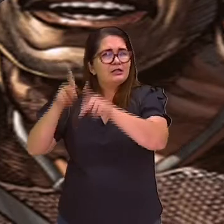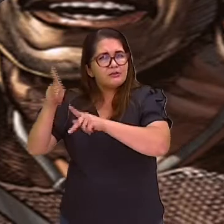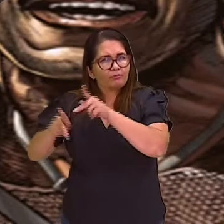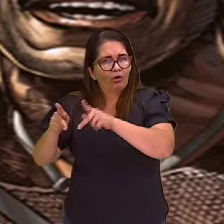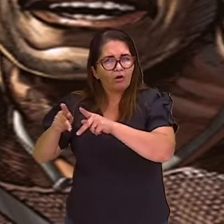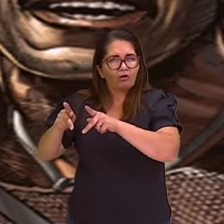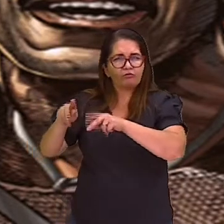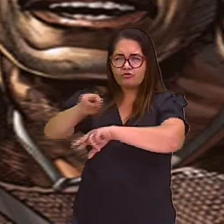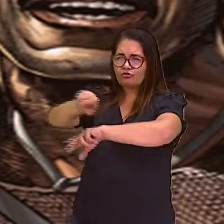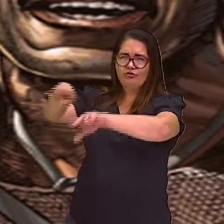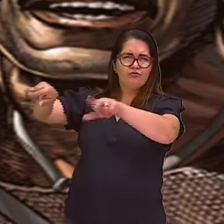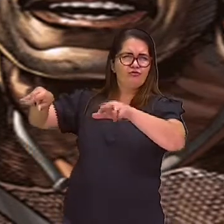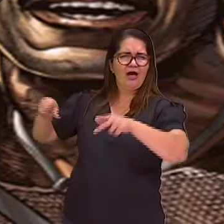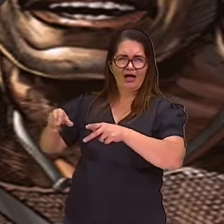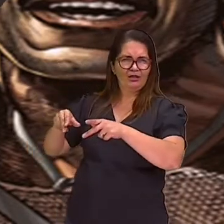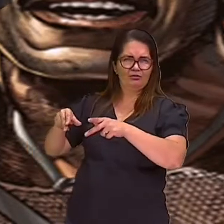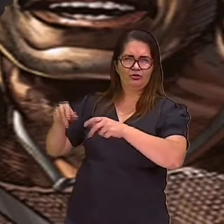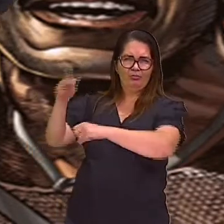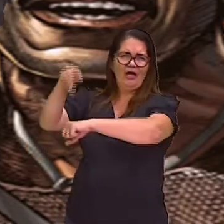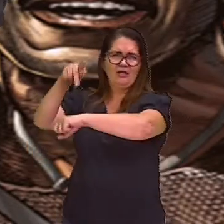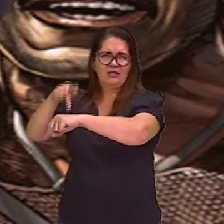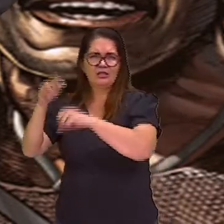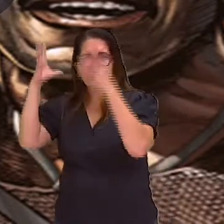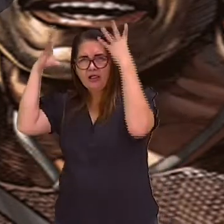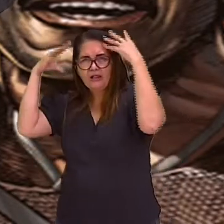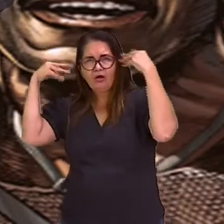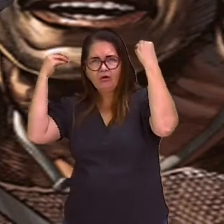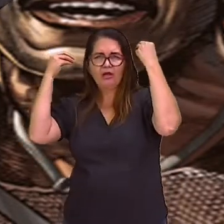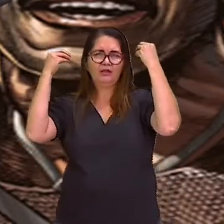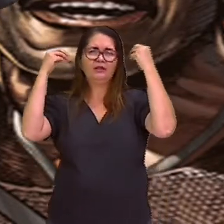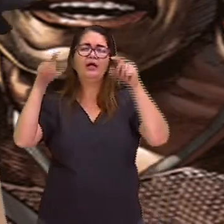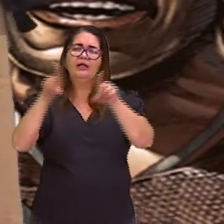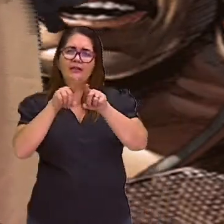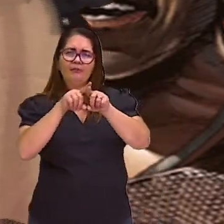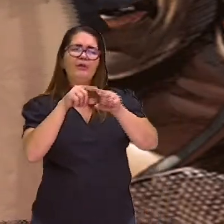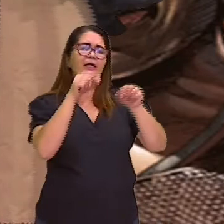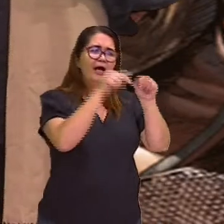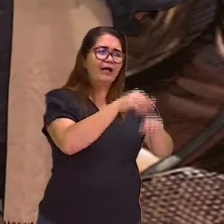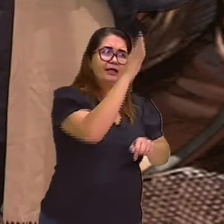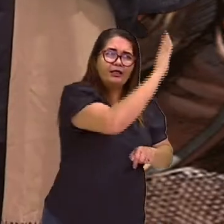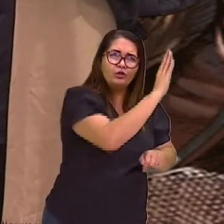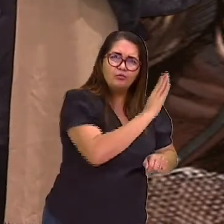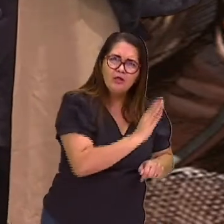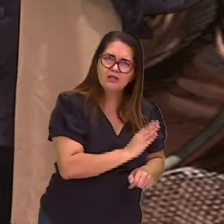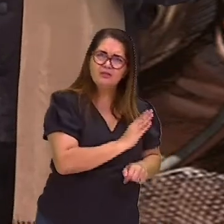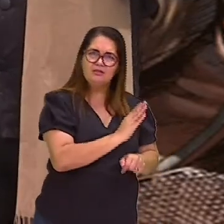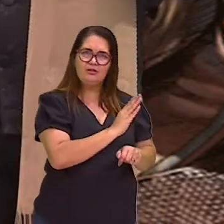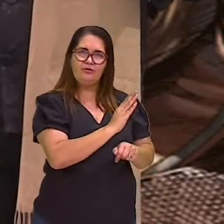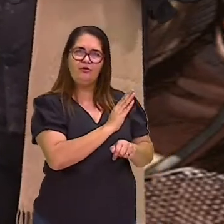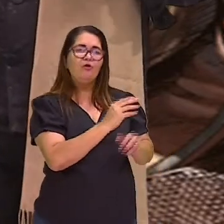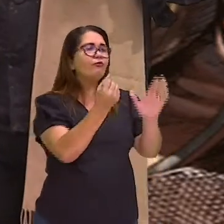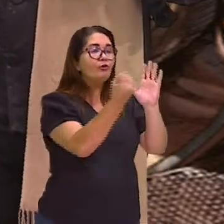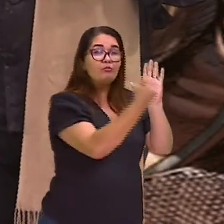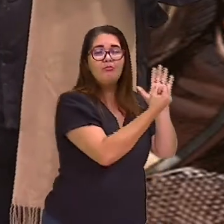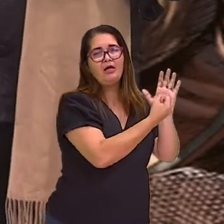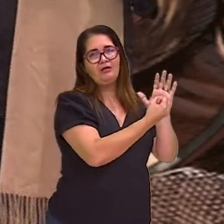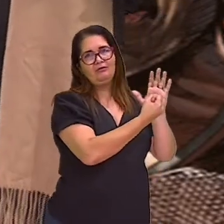para que os holandeses fossem expulsos do Nordeste. A guerra entre holandeses e